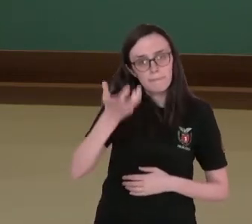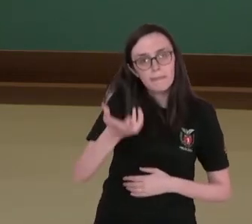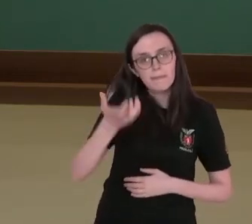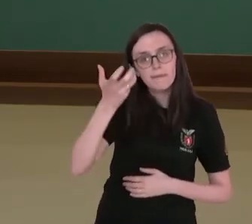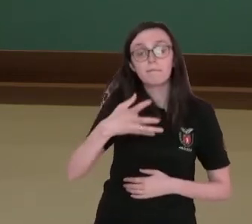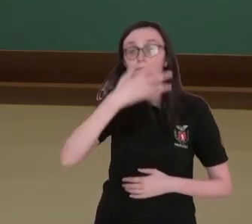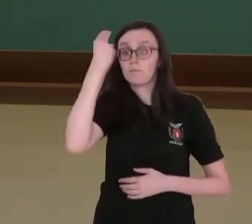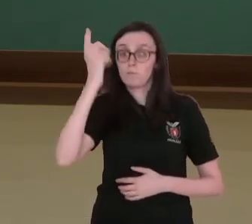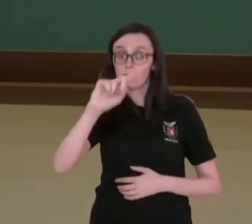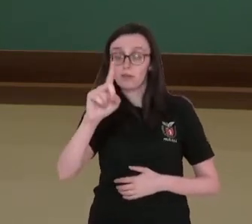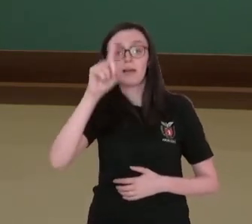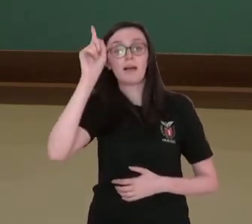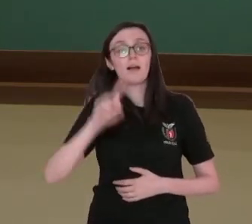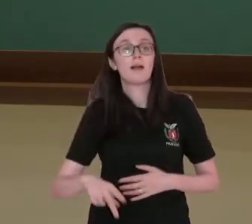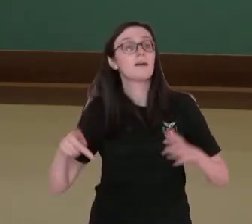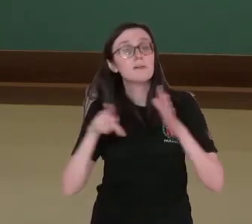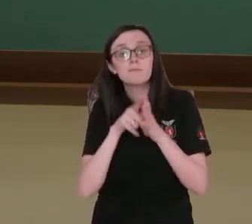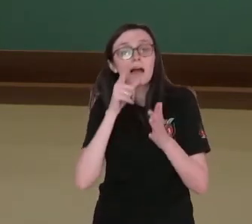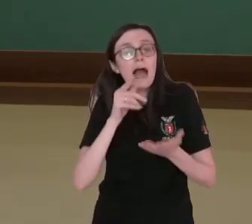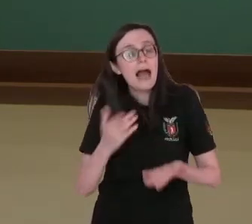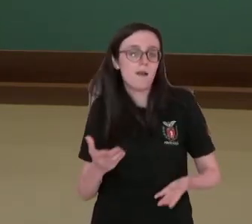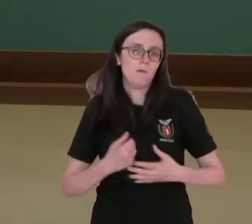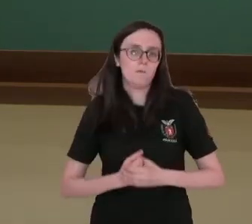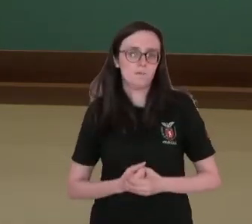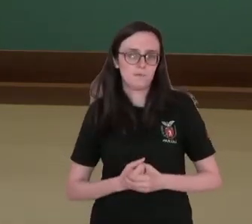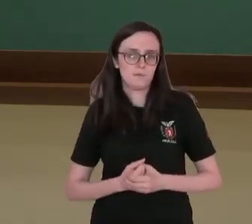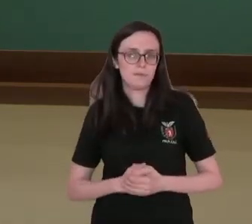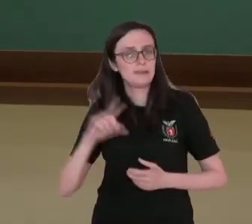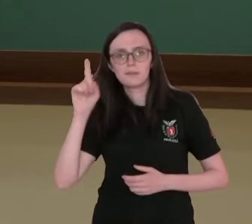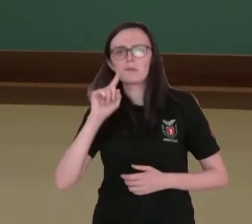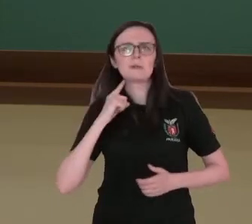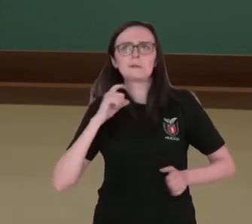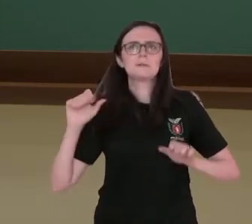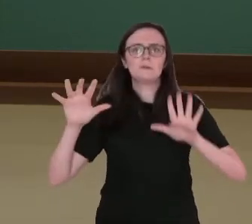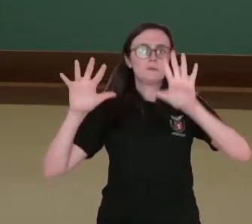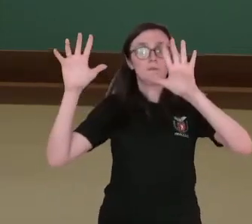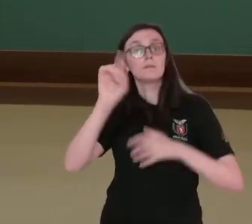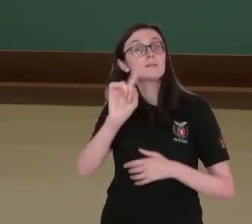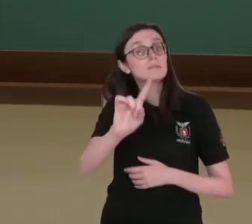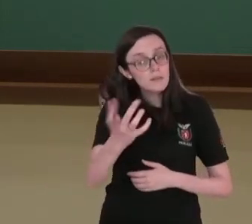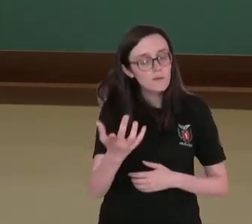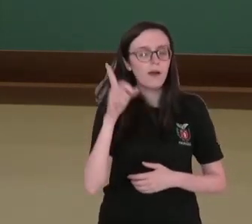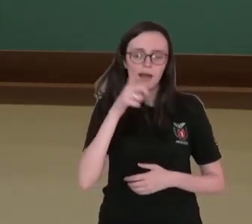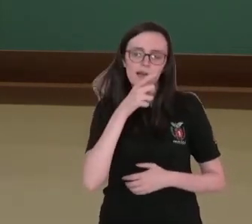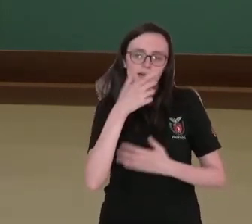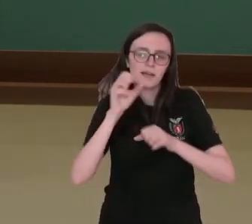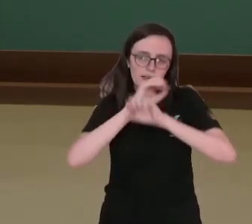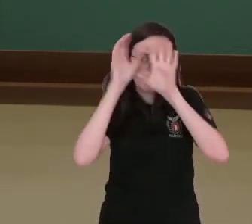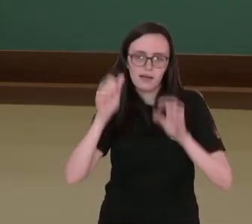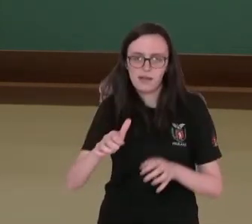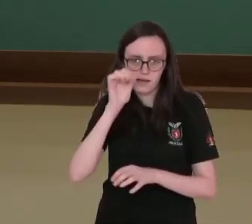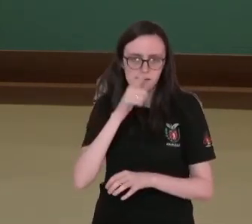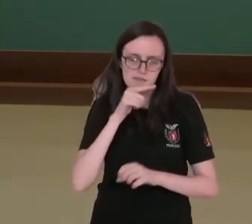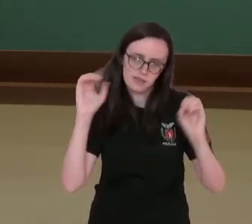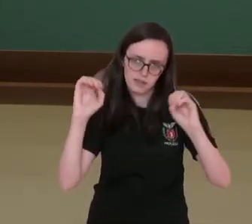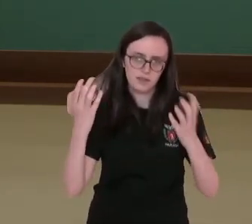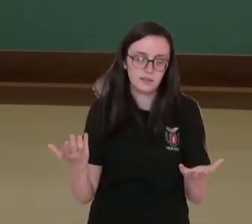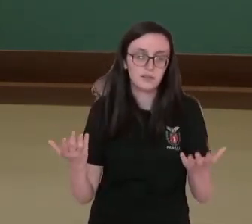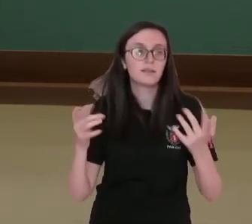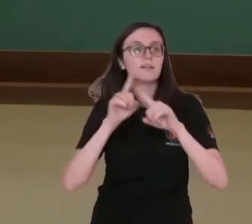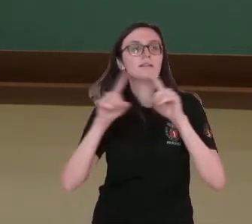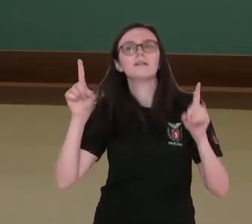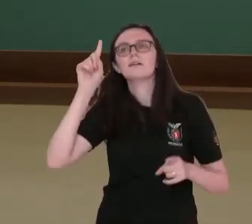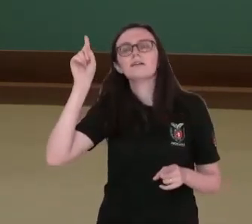não esqueça, é vapor de água, tá? Não é poluição. O vapor de água, claro que ninguém vai tomar essa água, mas